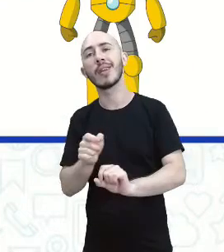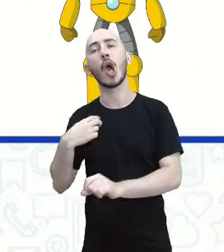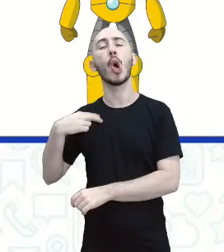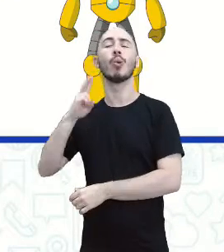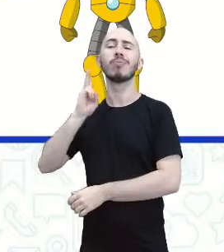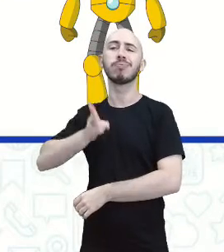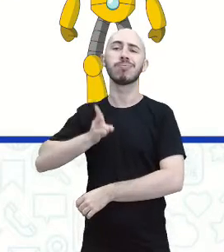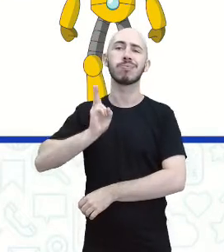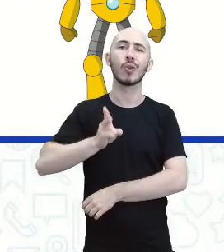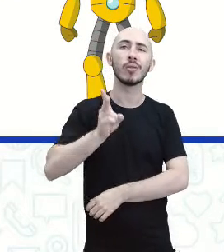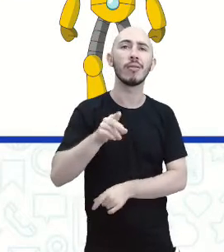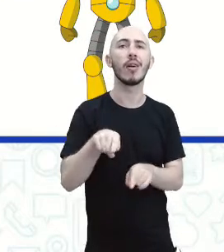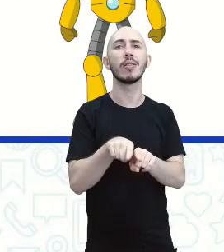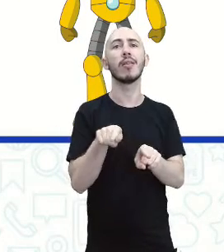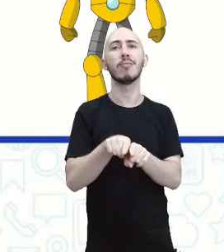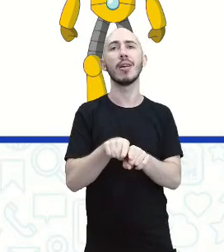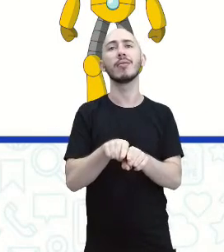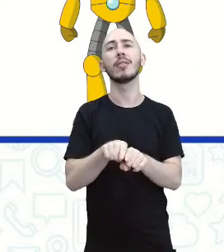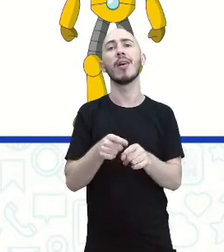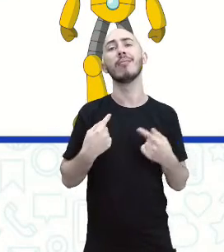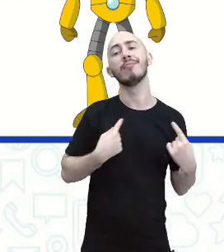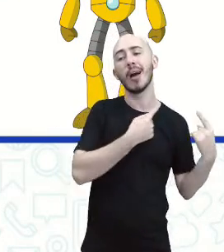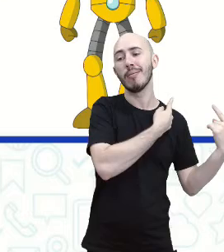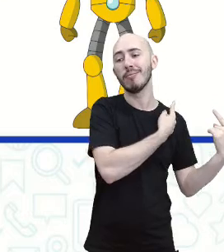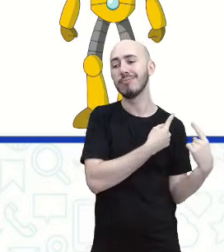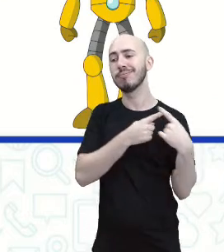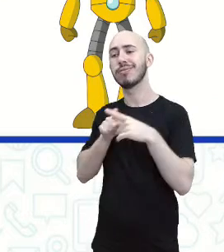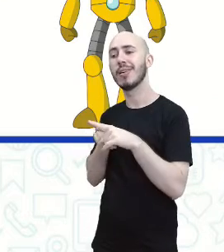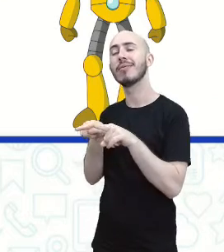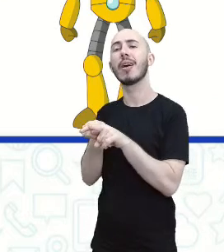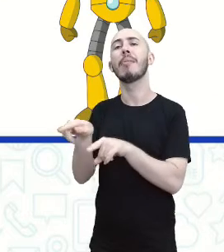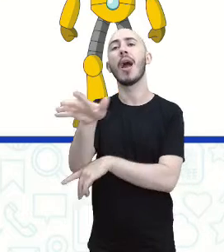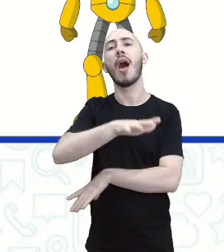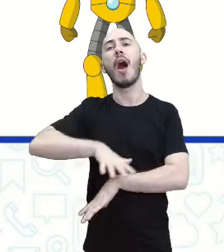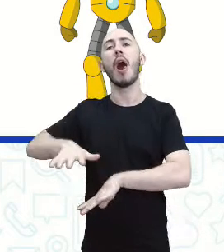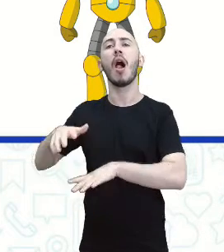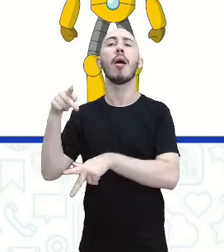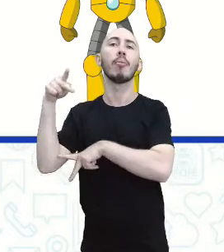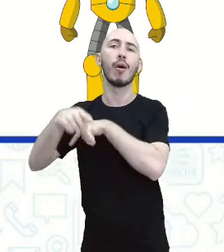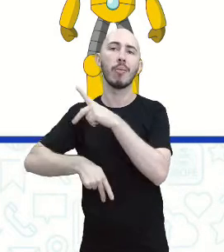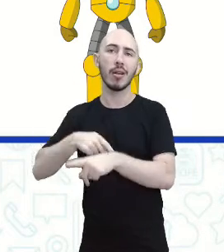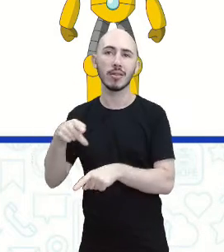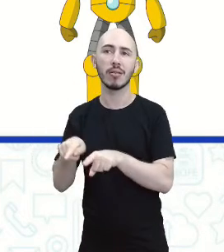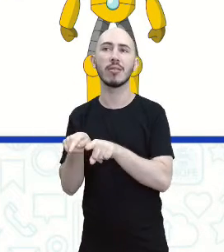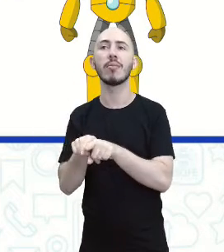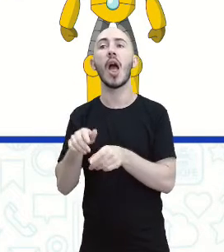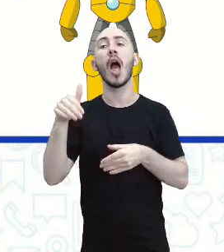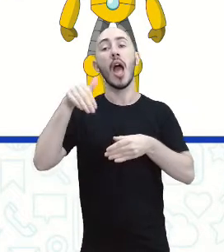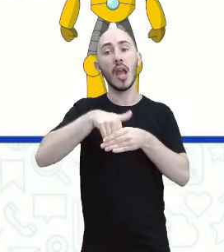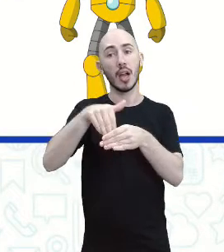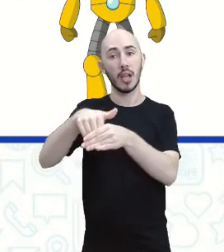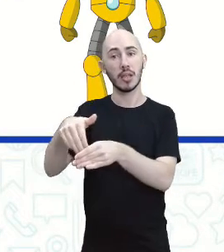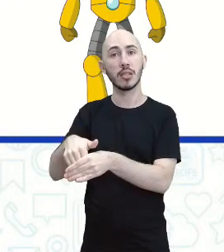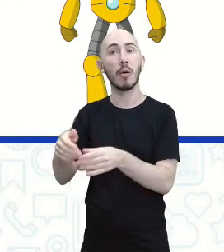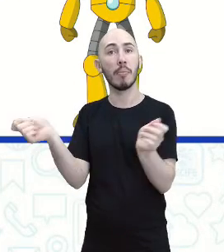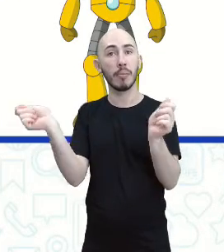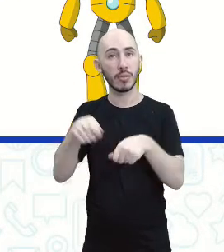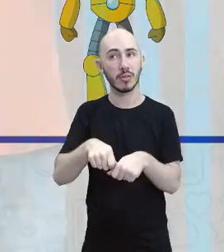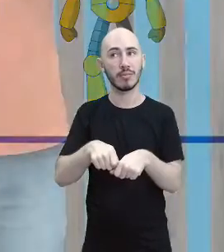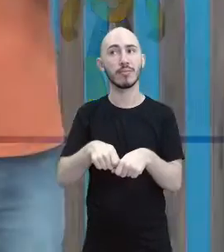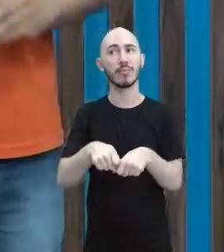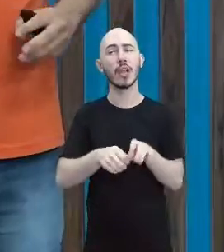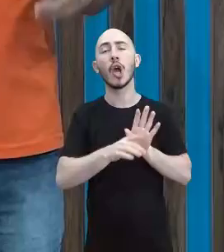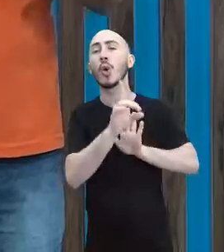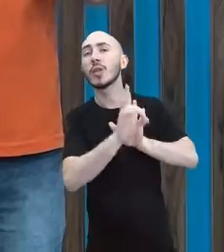vai reagir aos levantes da população contra a ditadura, que inclusive nas eleições que eram possíveis, a gente viu que o